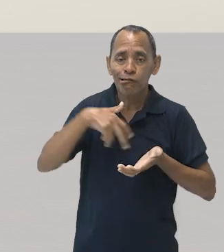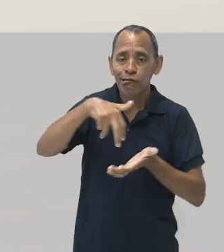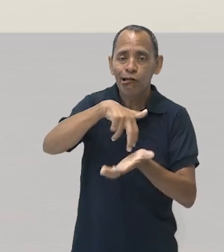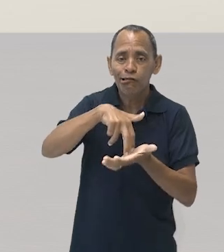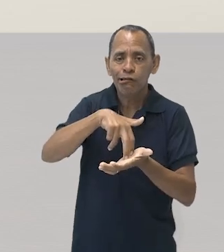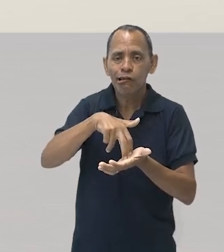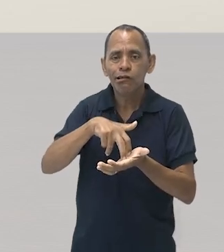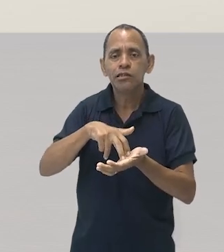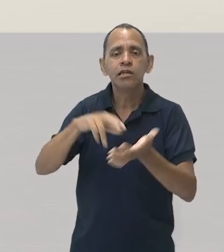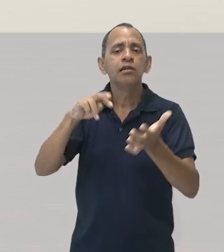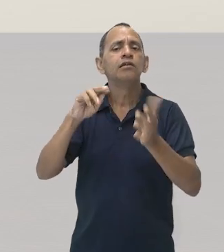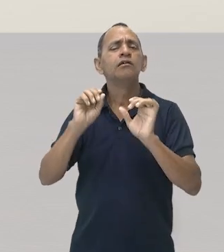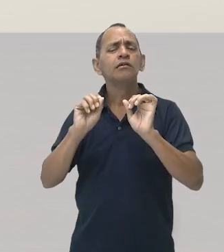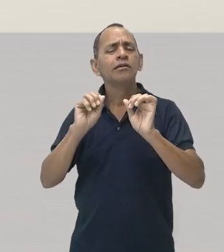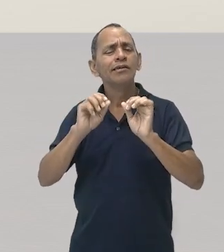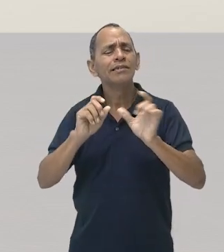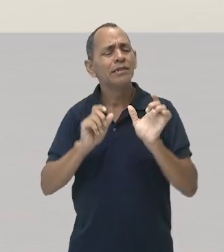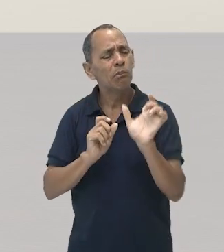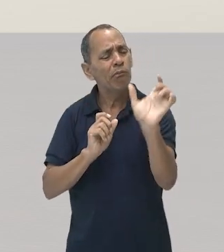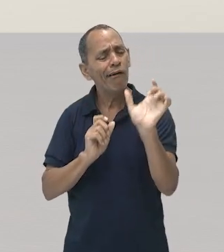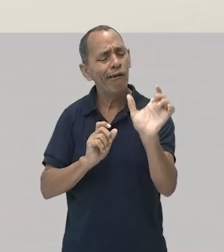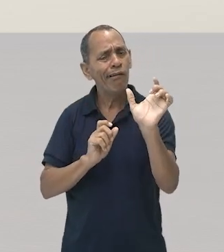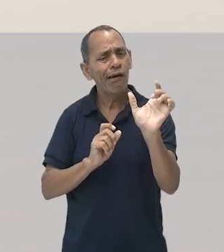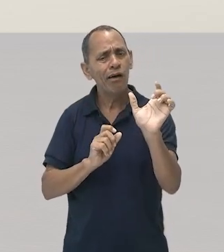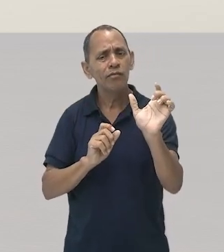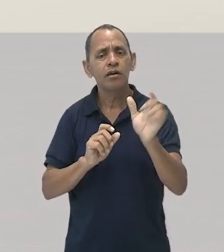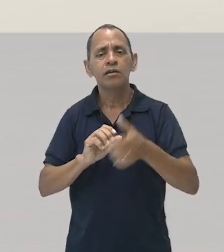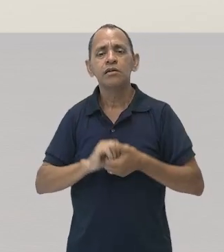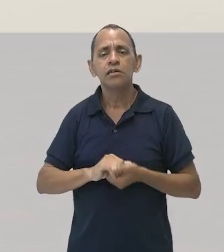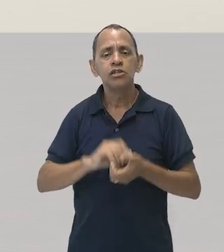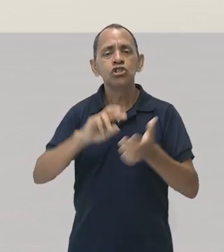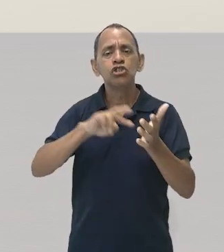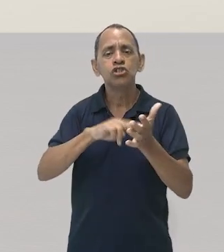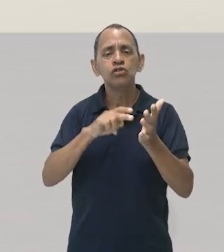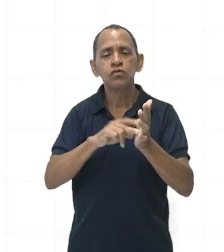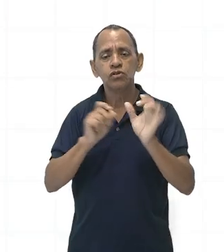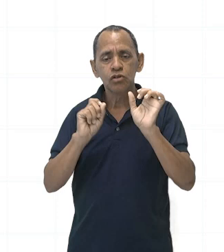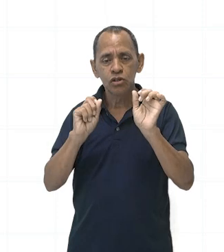palavra preconceito. O que é preconceito? Vamos lá?